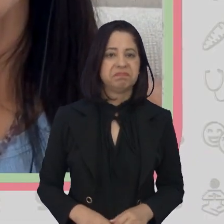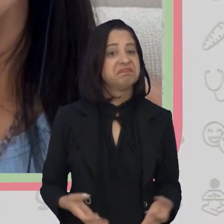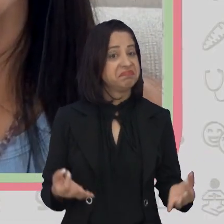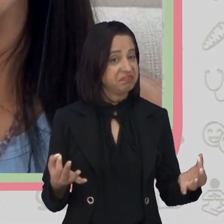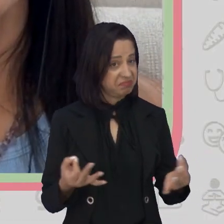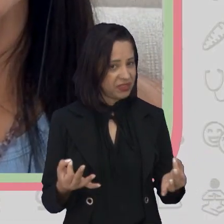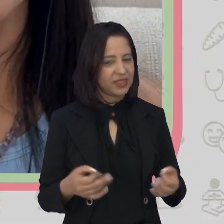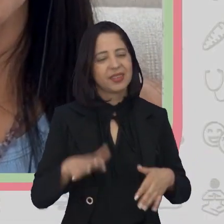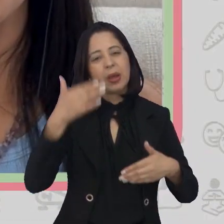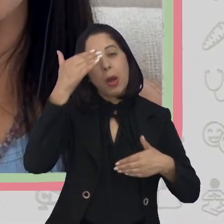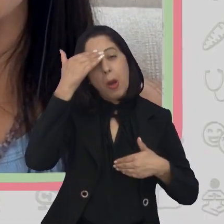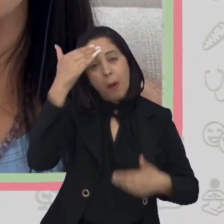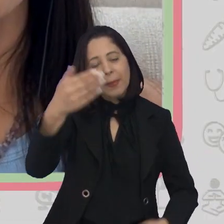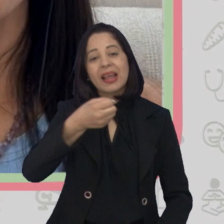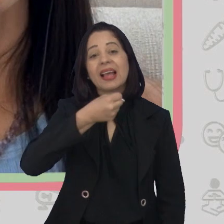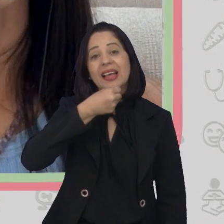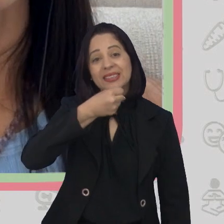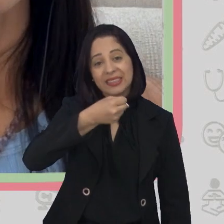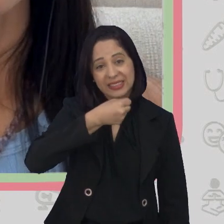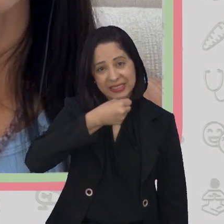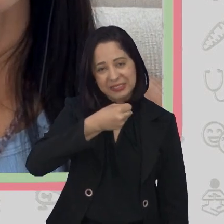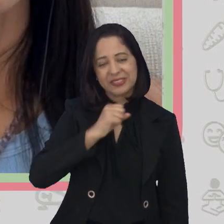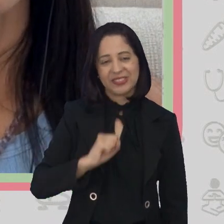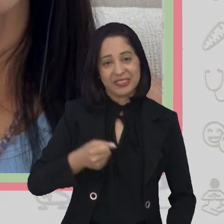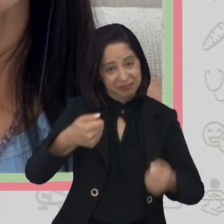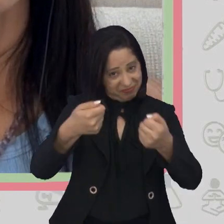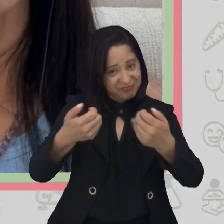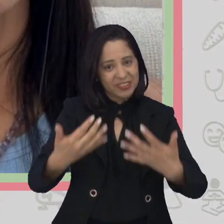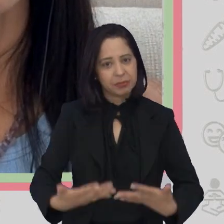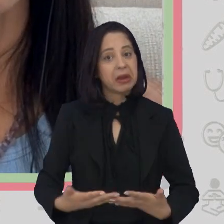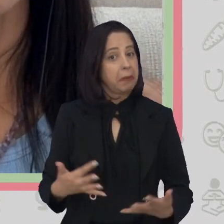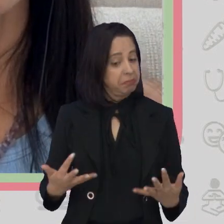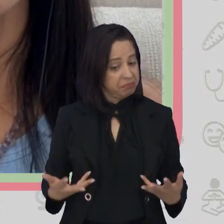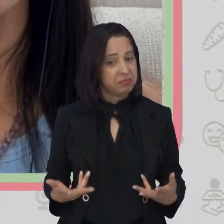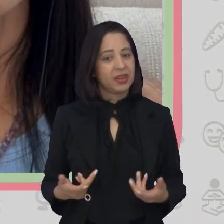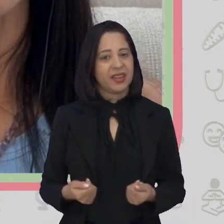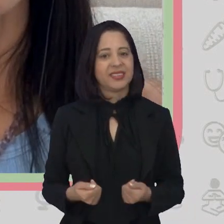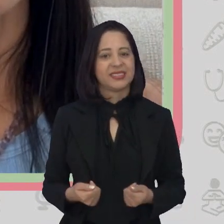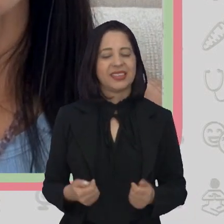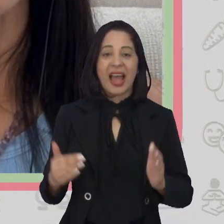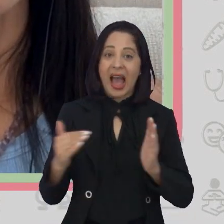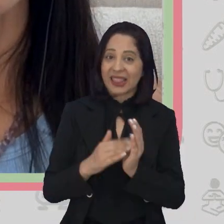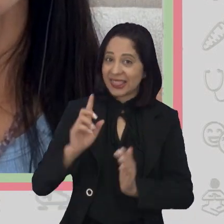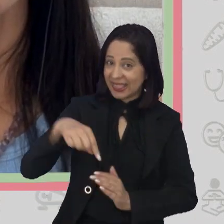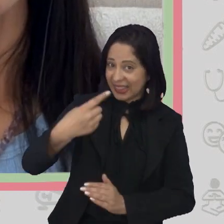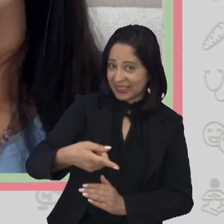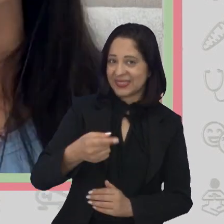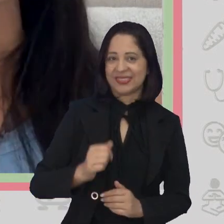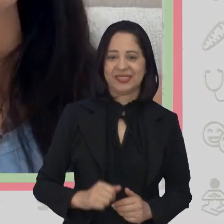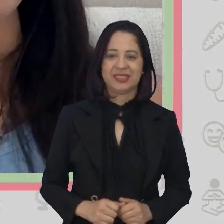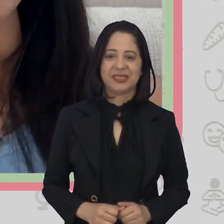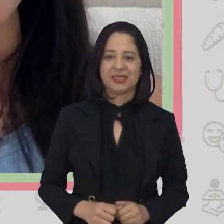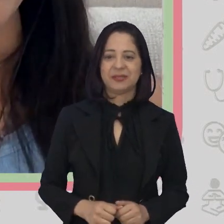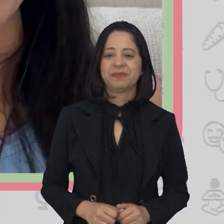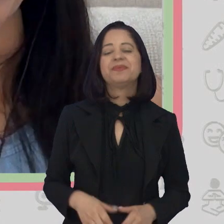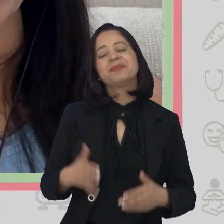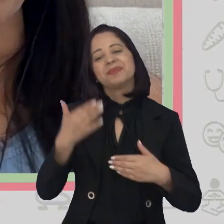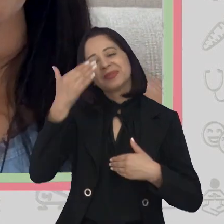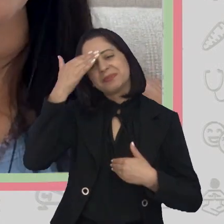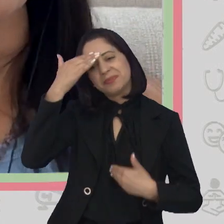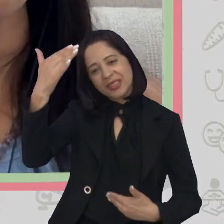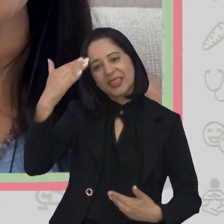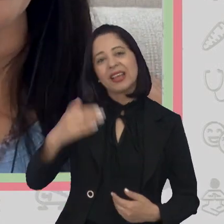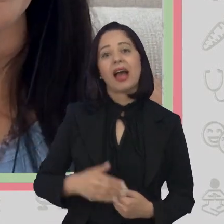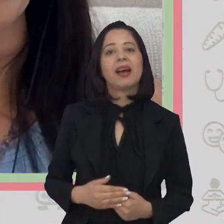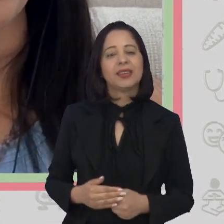perfeito. Vivian, muito obrigada pela sua participação. Foi incrível e até uma próxima. Eu que agradeço, Gisele,